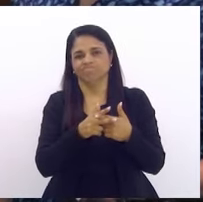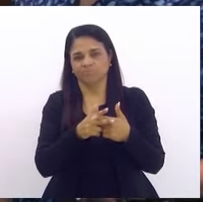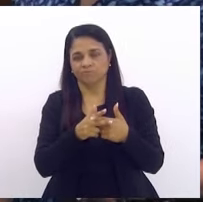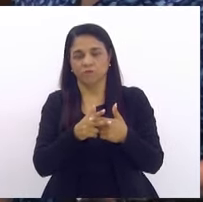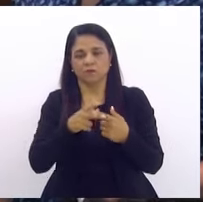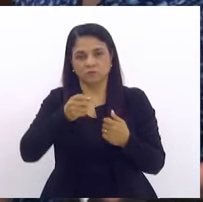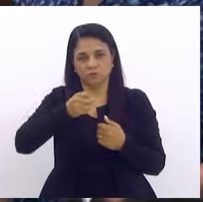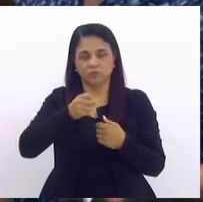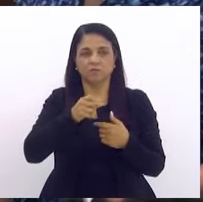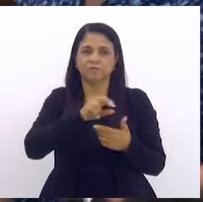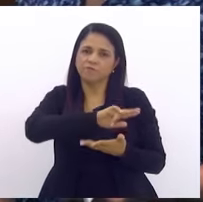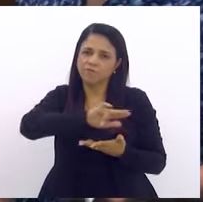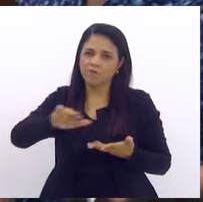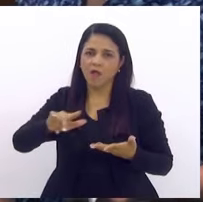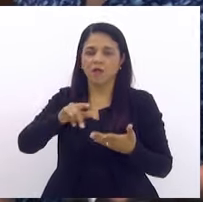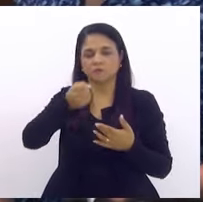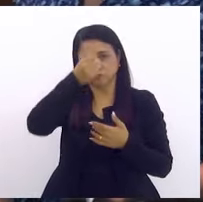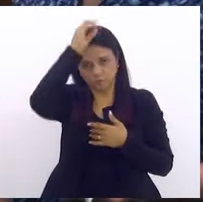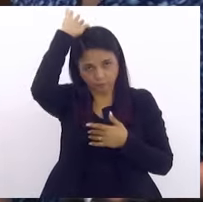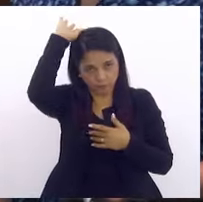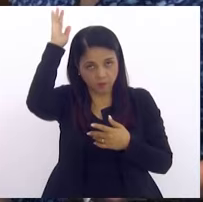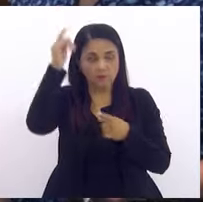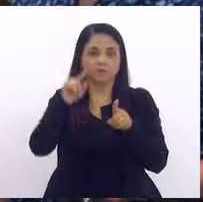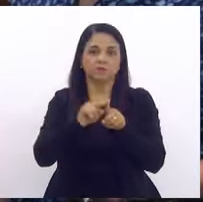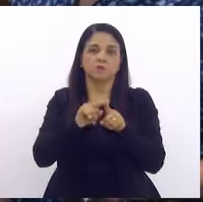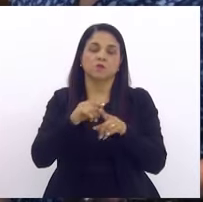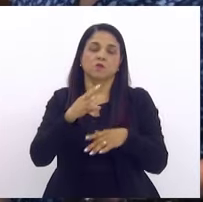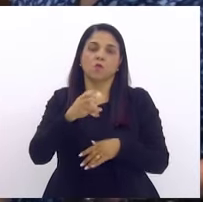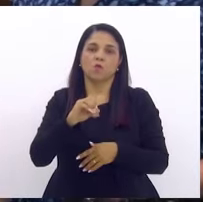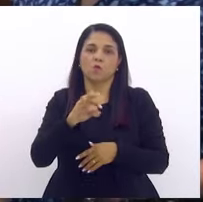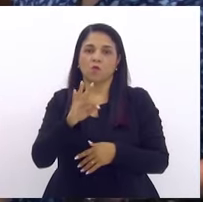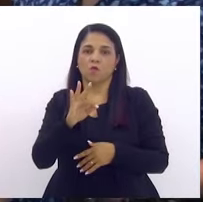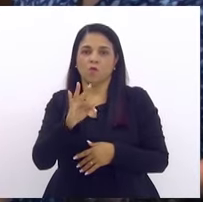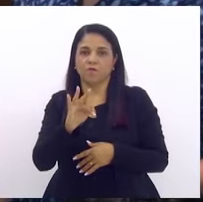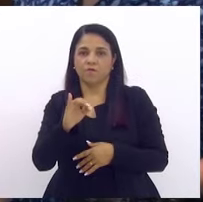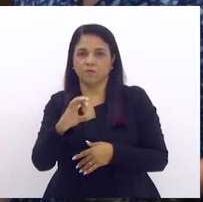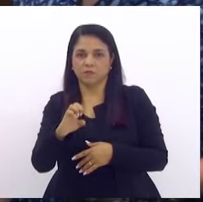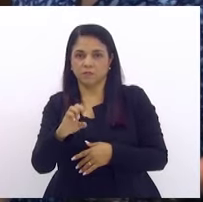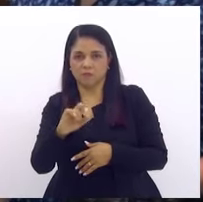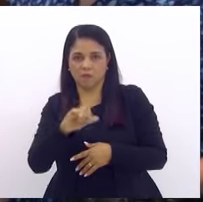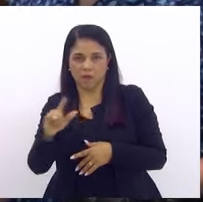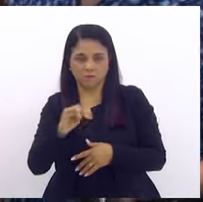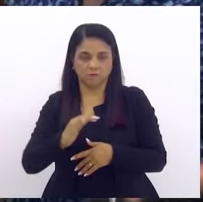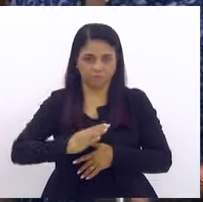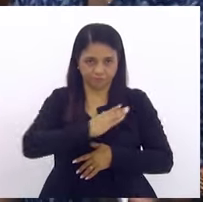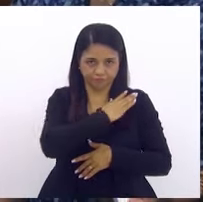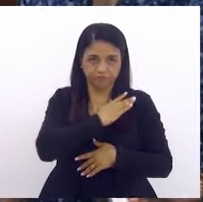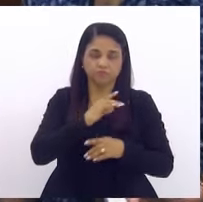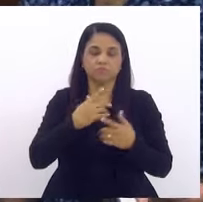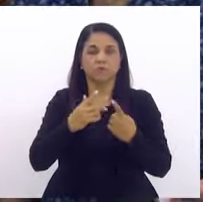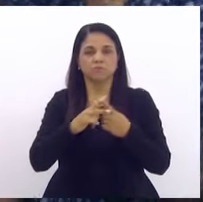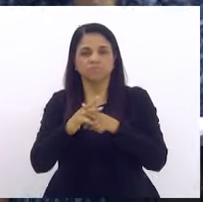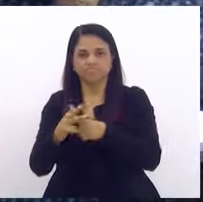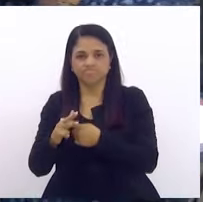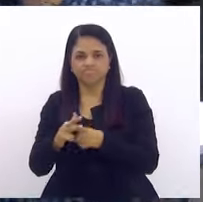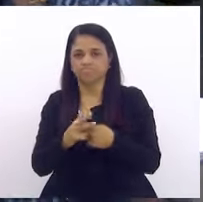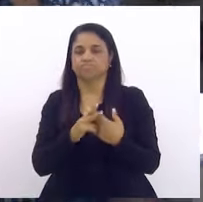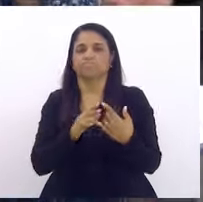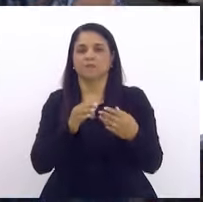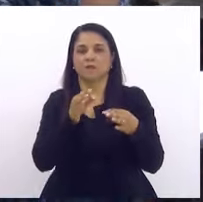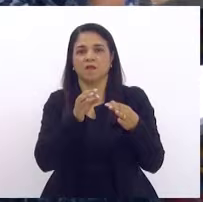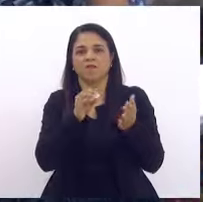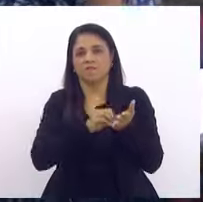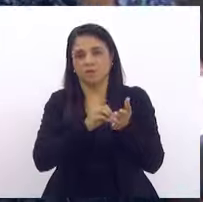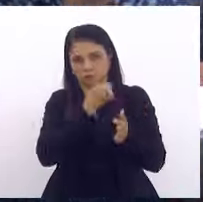bombeiros, centenas de oficiais, que, sem dúvida nenhuma, nós vamos corrigir essa injustiça o mais rápido possível. Então, força aí para a bombeirada, vamos